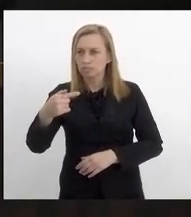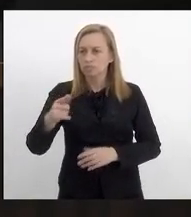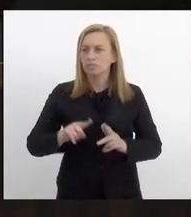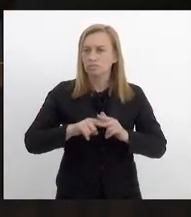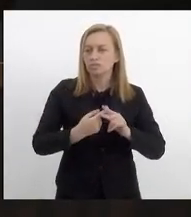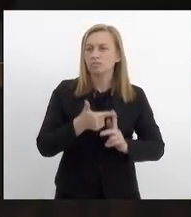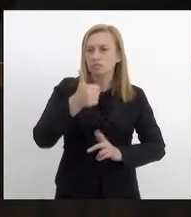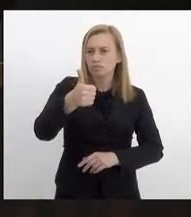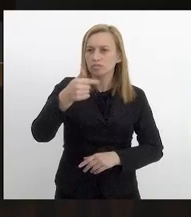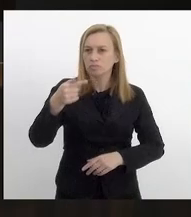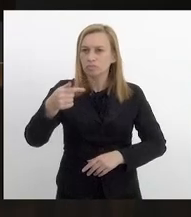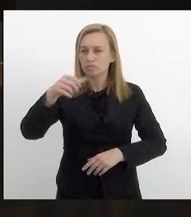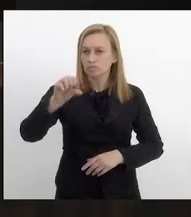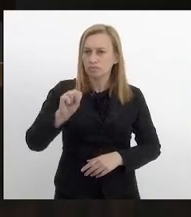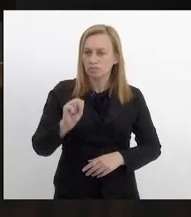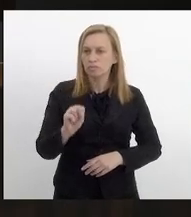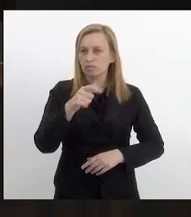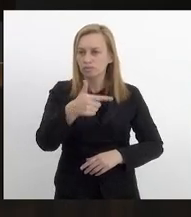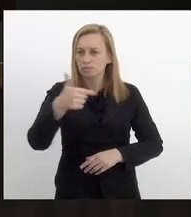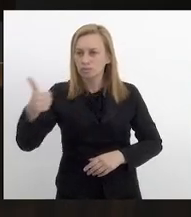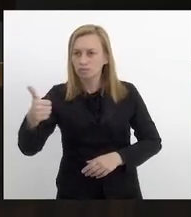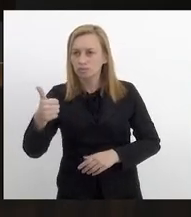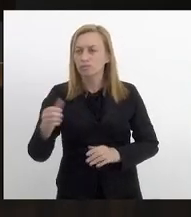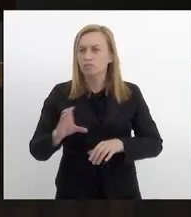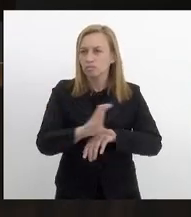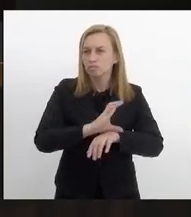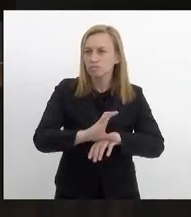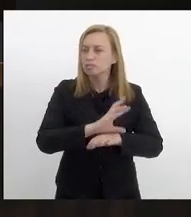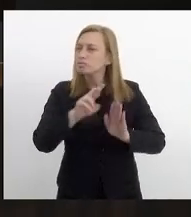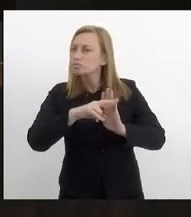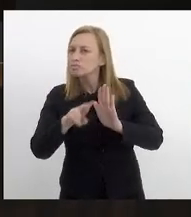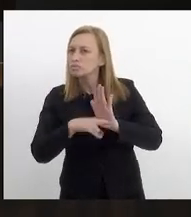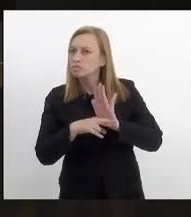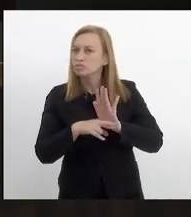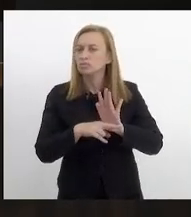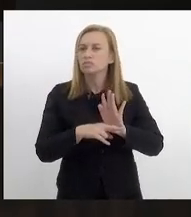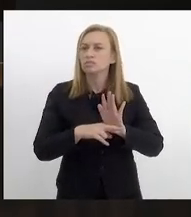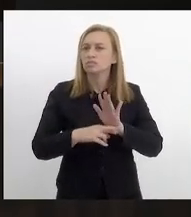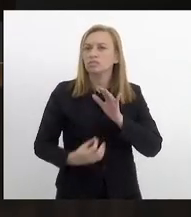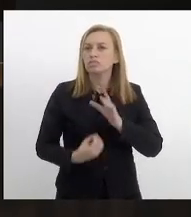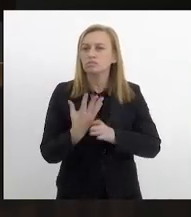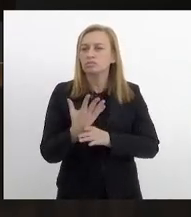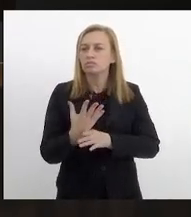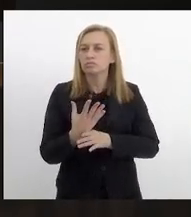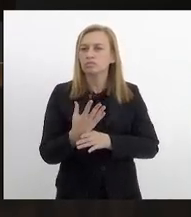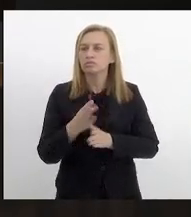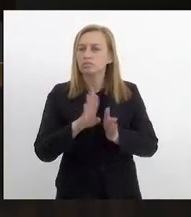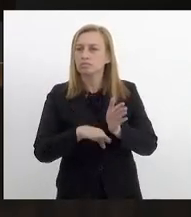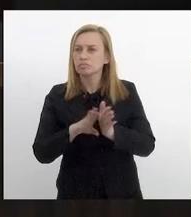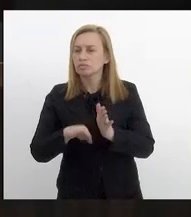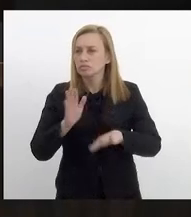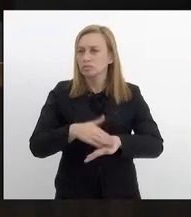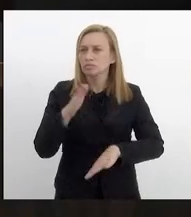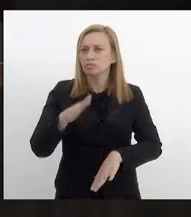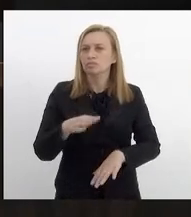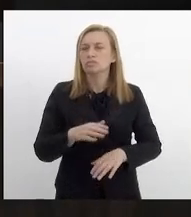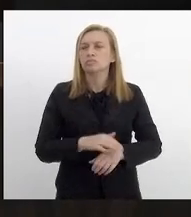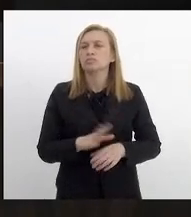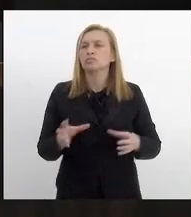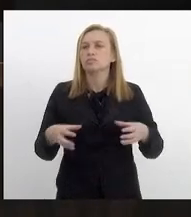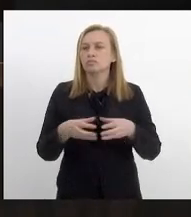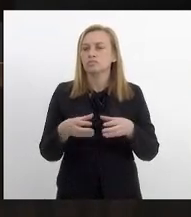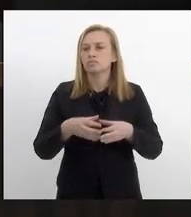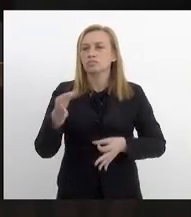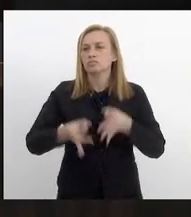Federal 178 de 21, com a instituição de regras para limitar o crescimento das despesas primárias. Pendendo de pareceres das